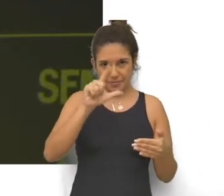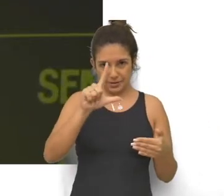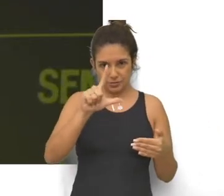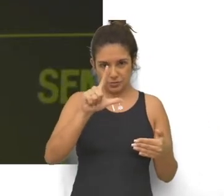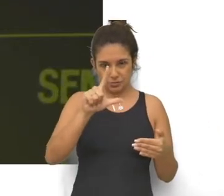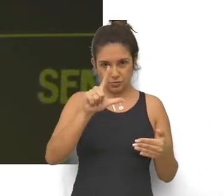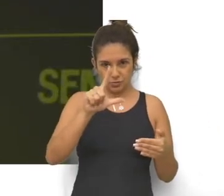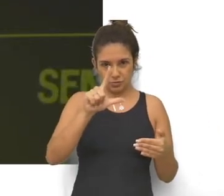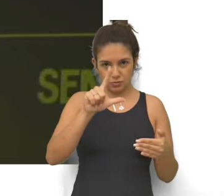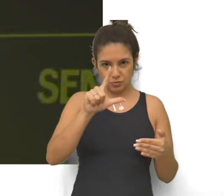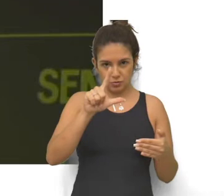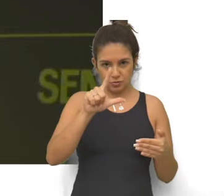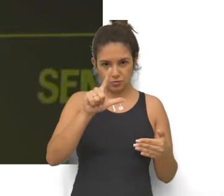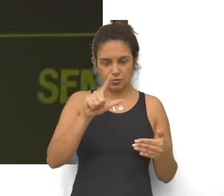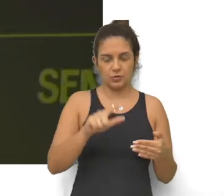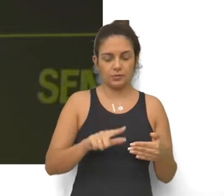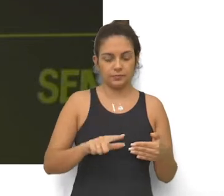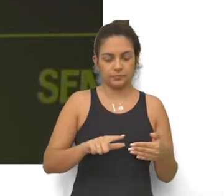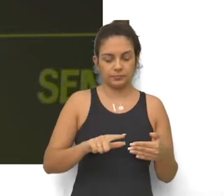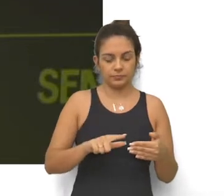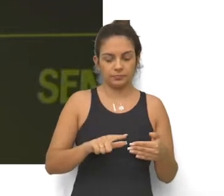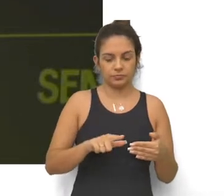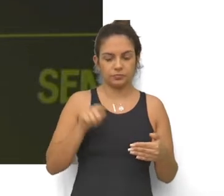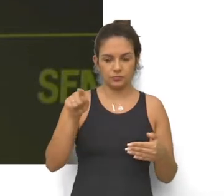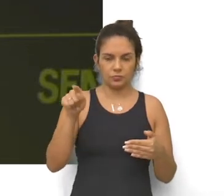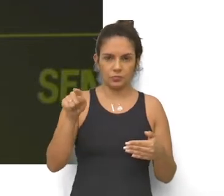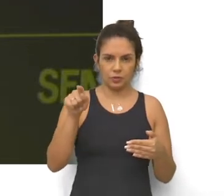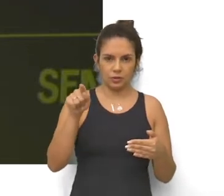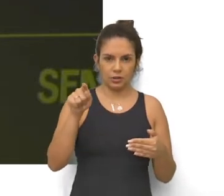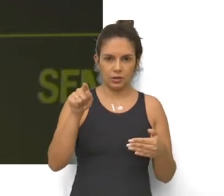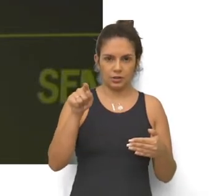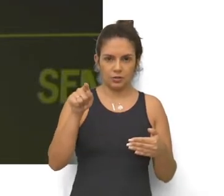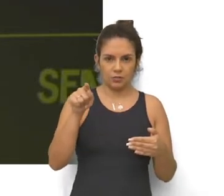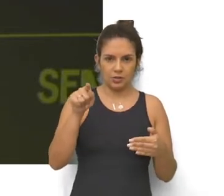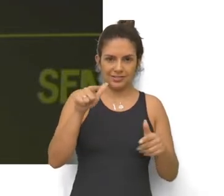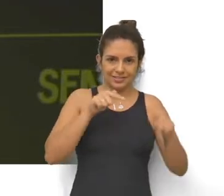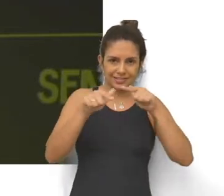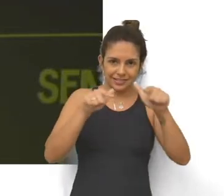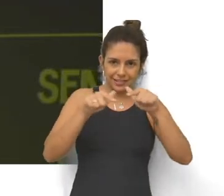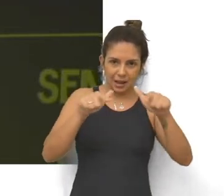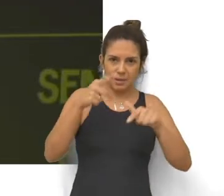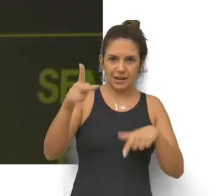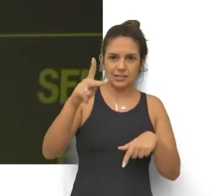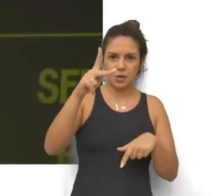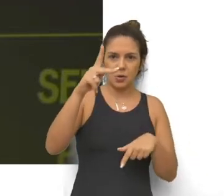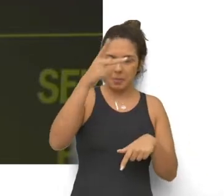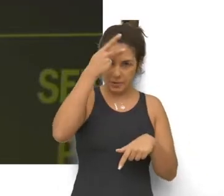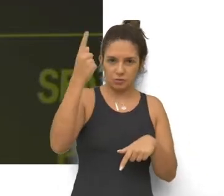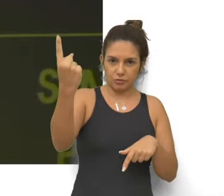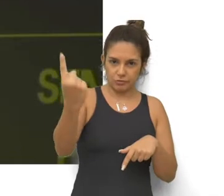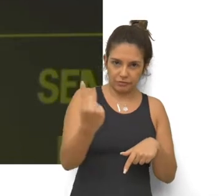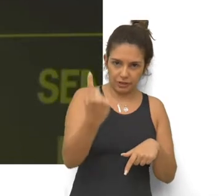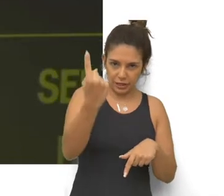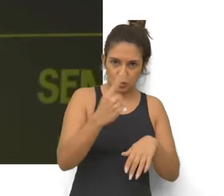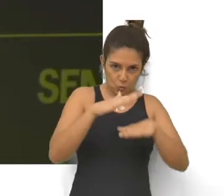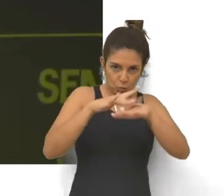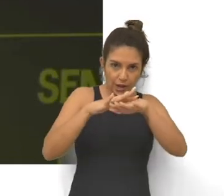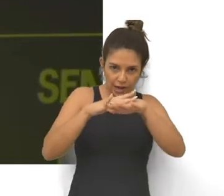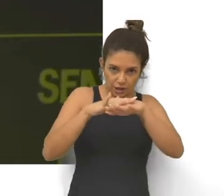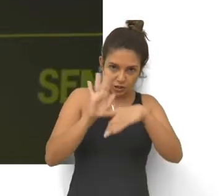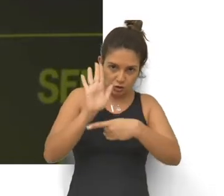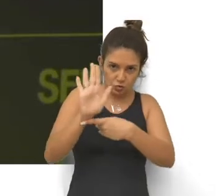o ressentimento desse âmbito pessoal. Você trata na clínica, mas ele não é uma emoção plena,